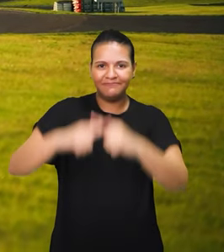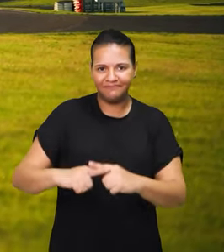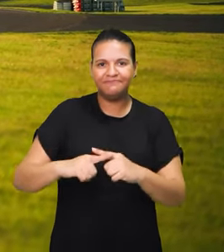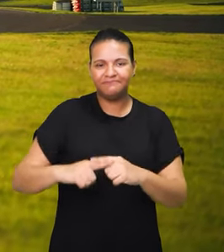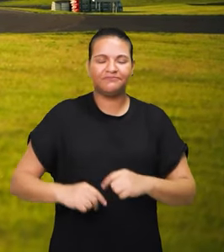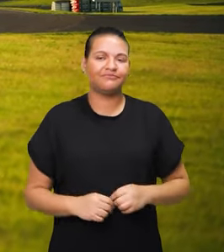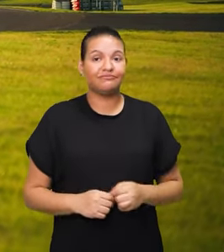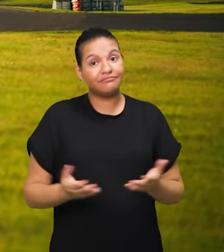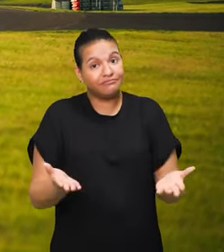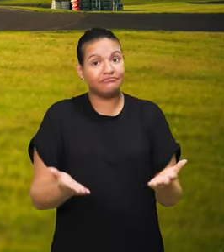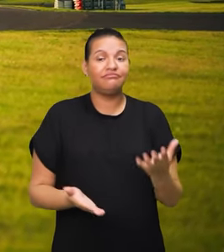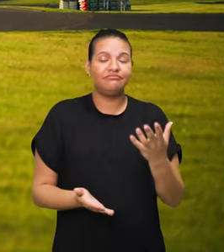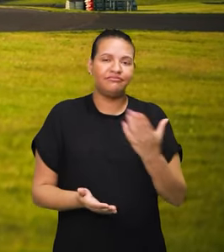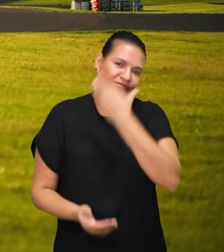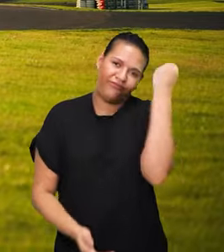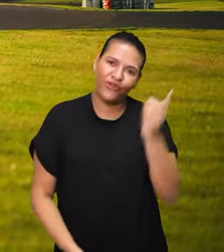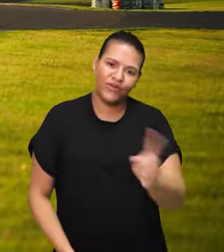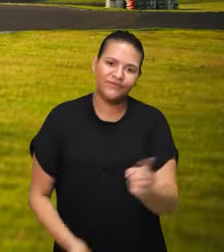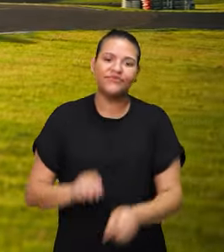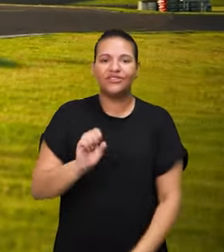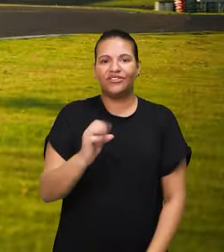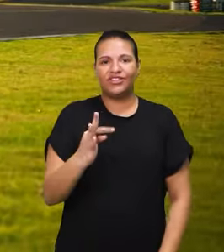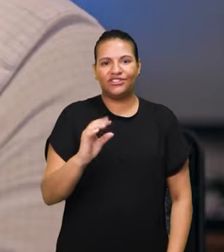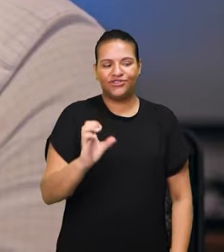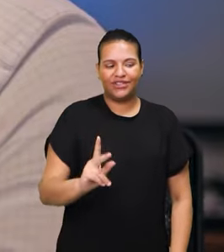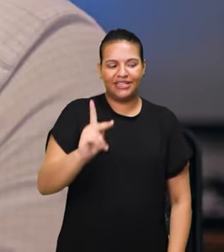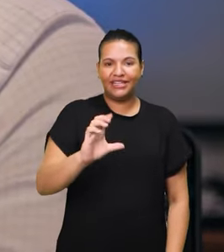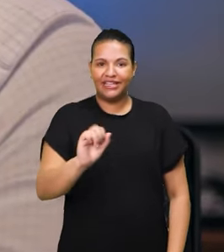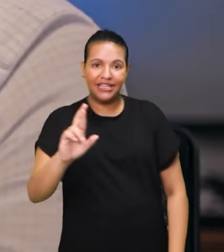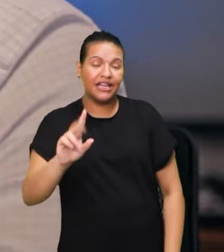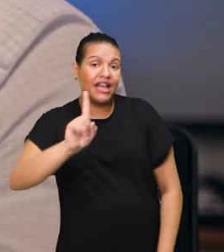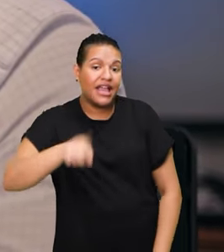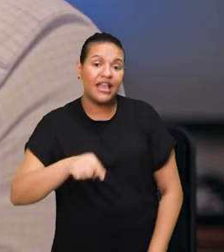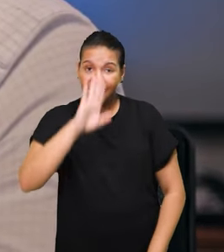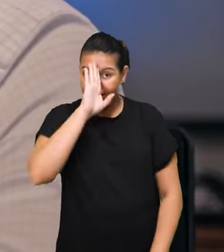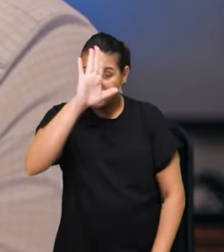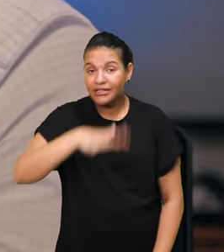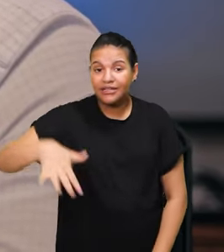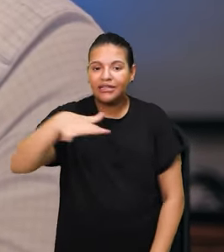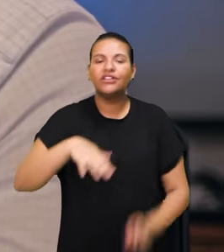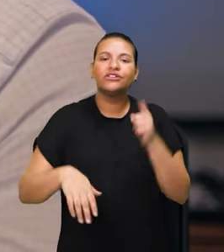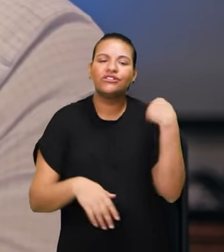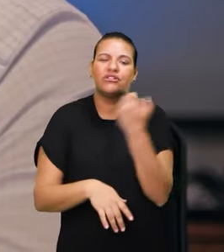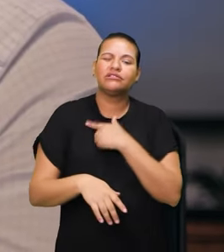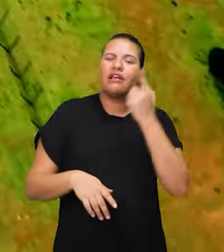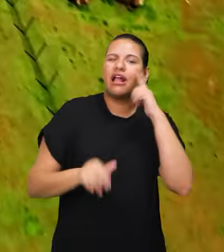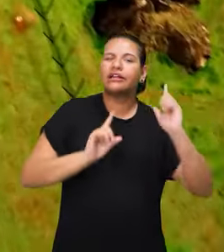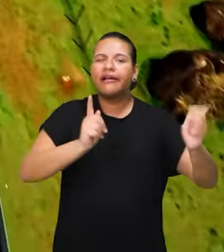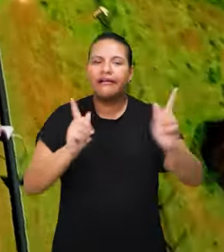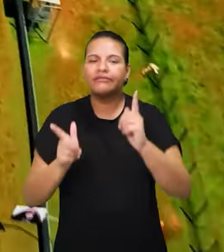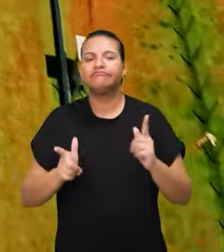competição mesmo bom a gente não pode esquecer que é stockar eh ela ela é uma uma uma grande plataforma de